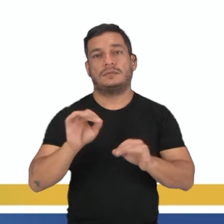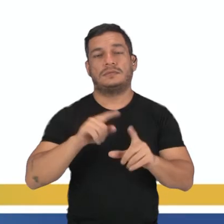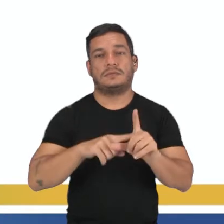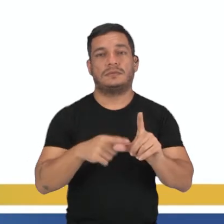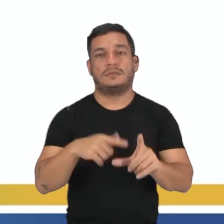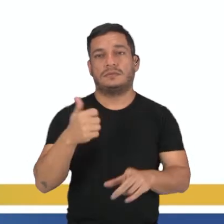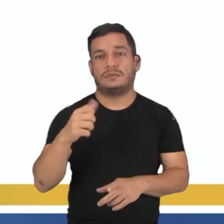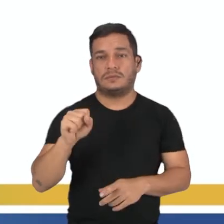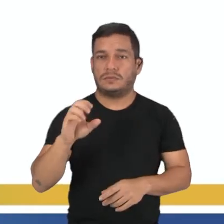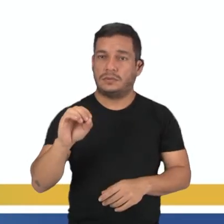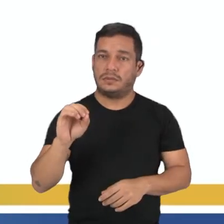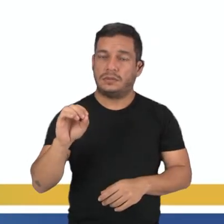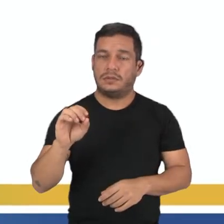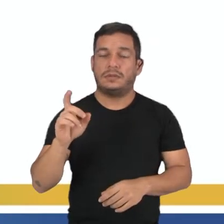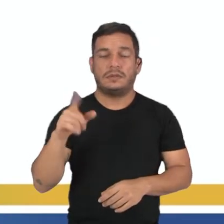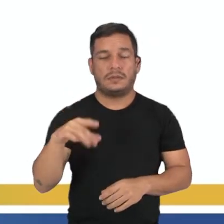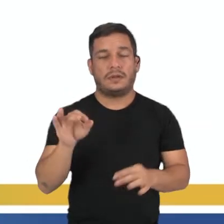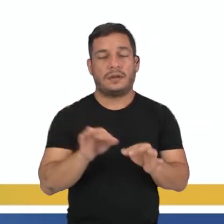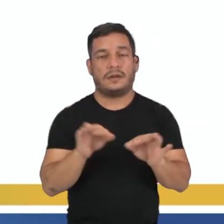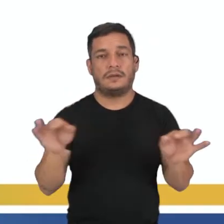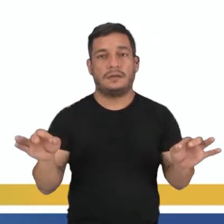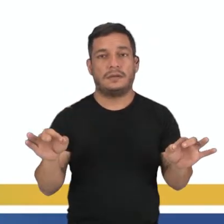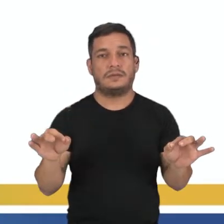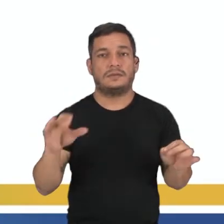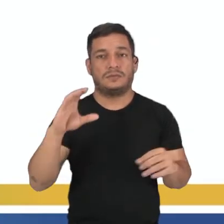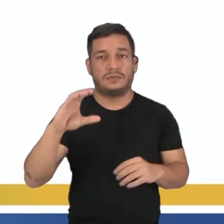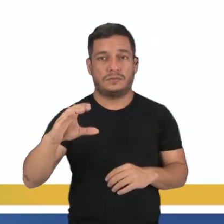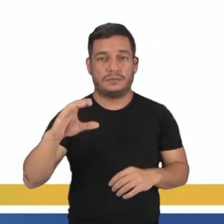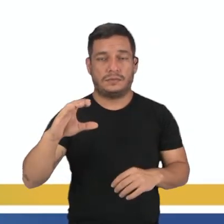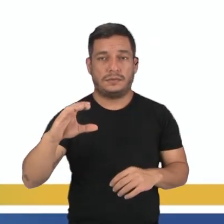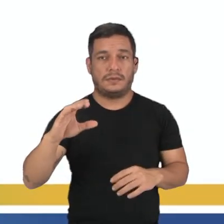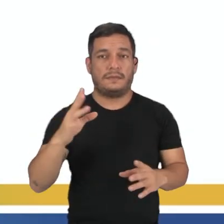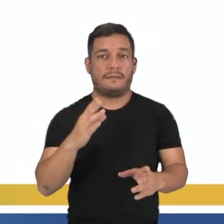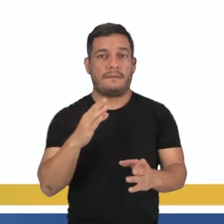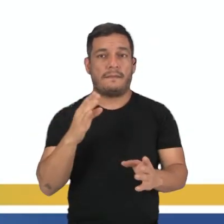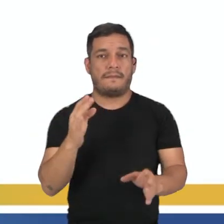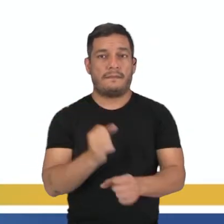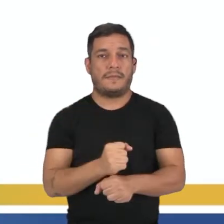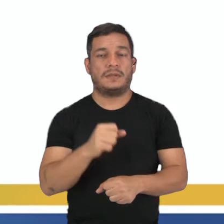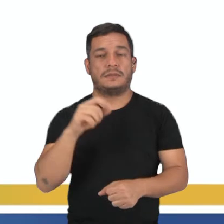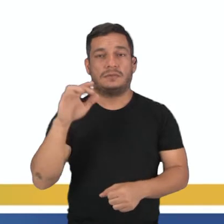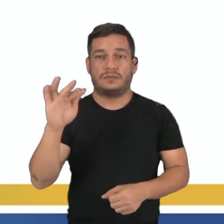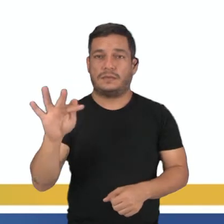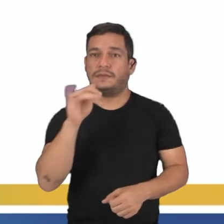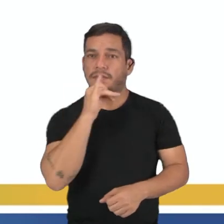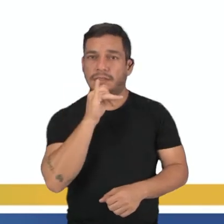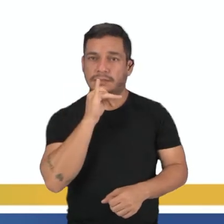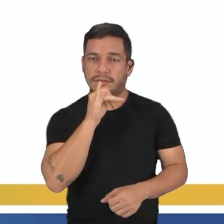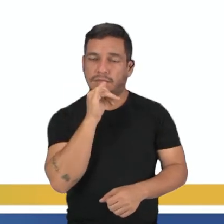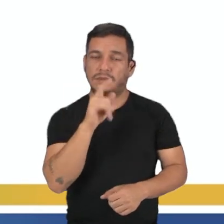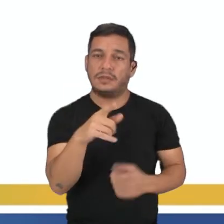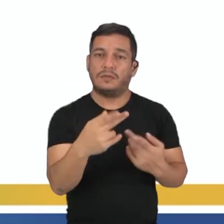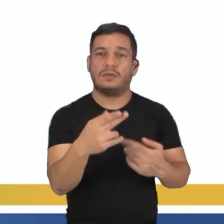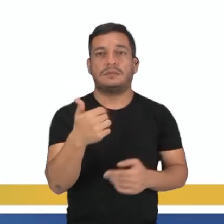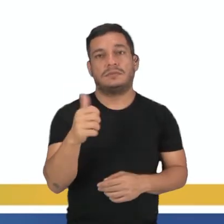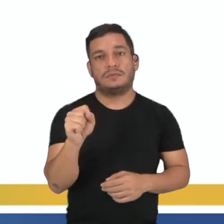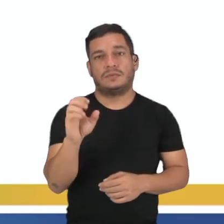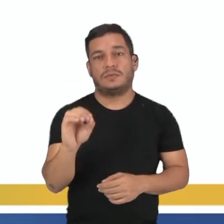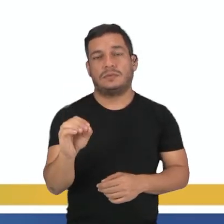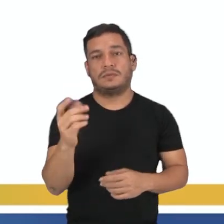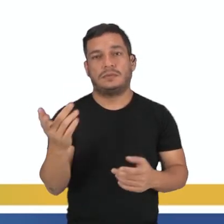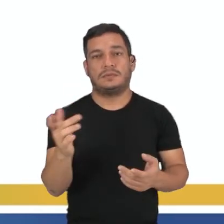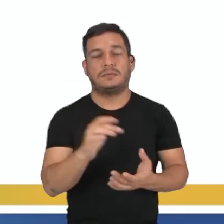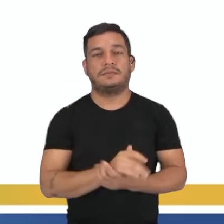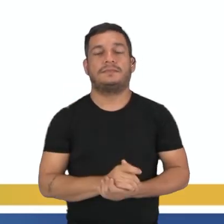de 180 graus. Então, a medida do ângulo C mais a medida do ângulo F, por exemplo, é igual a 180,